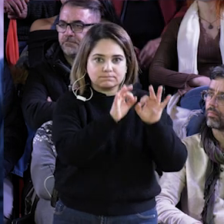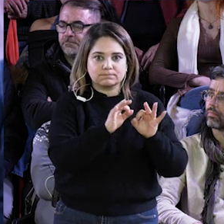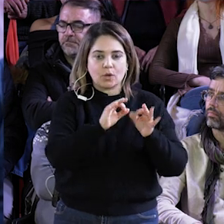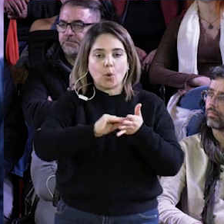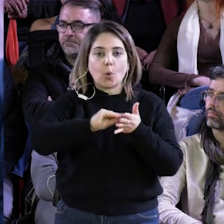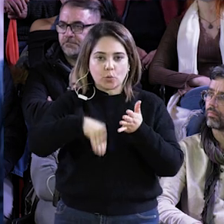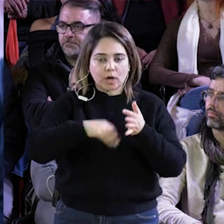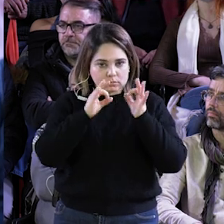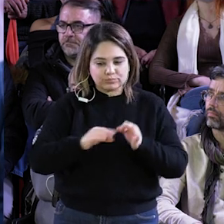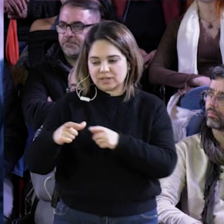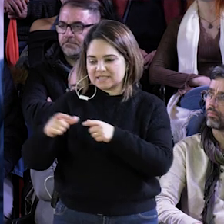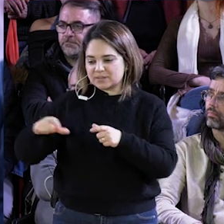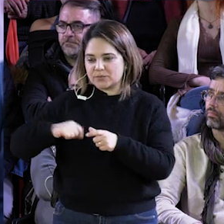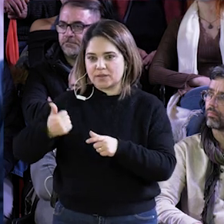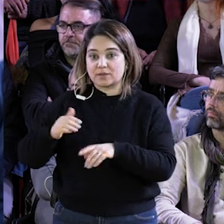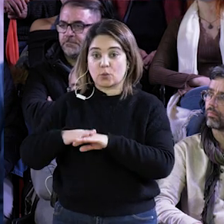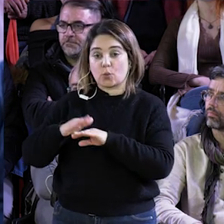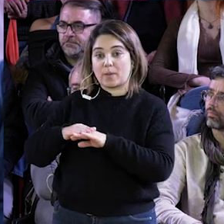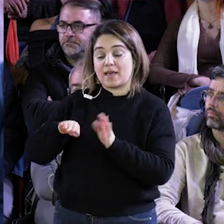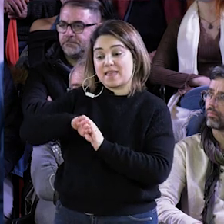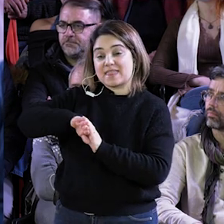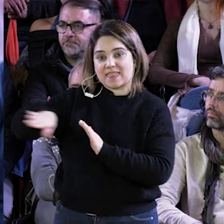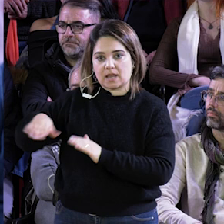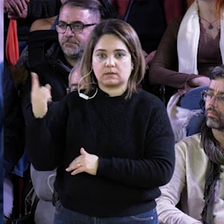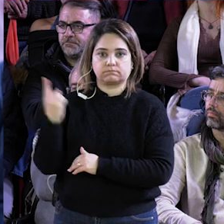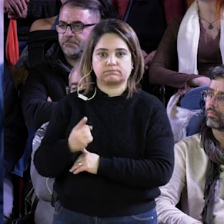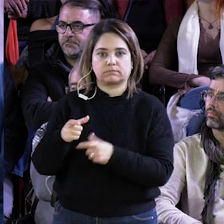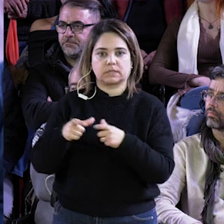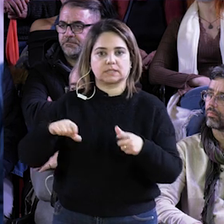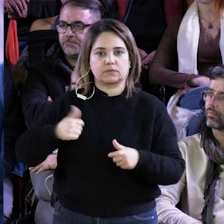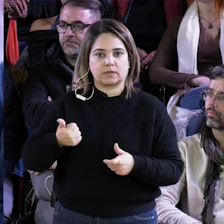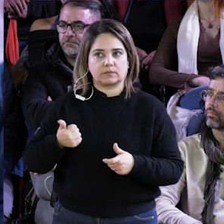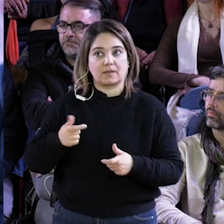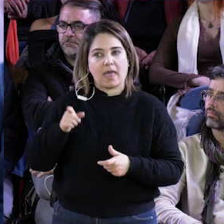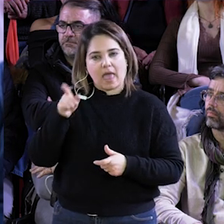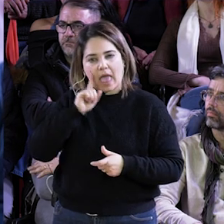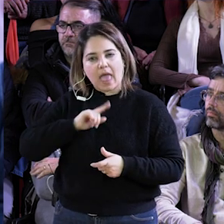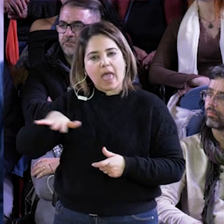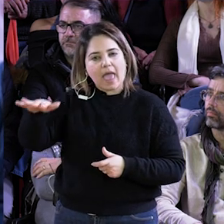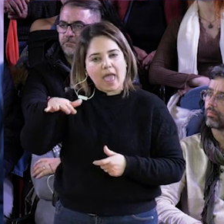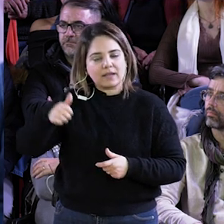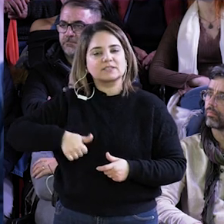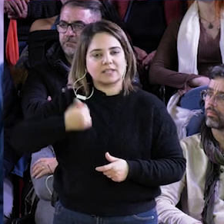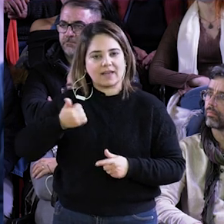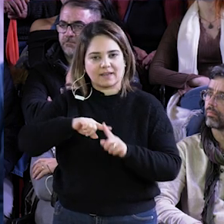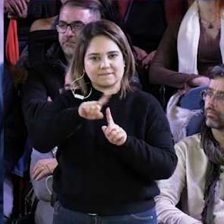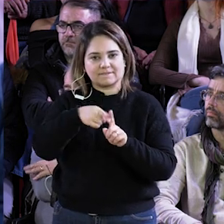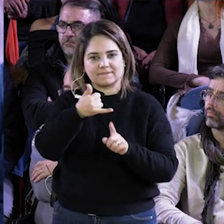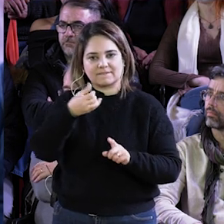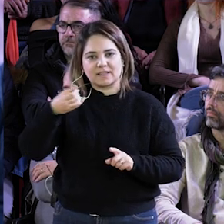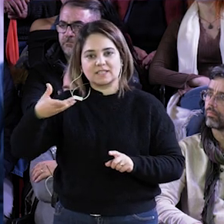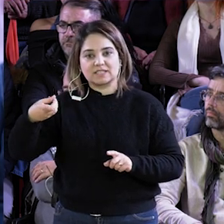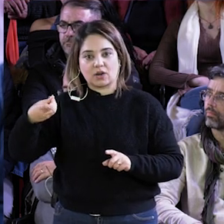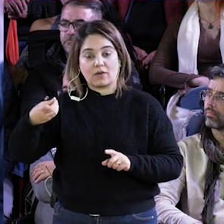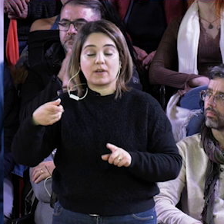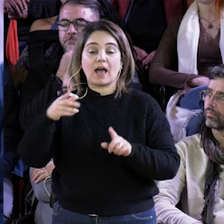recibo verde. Do recibo verde que a direita lhes impôs. E elas ganharam uma luta. Em 2019 foram integradas